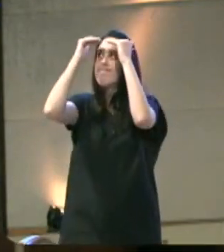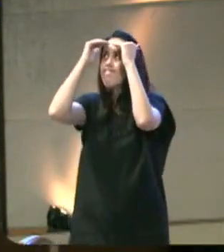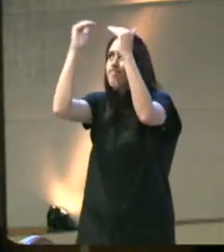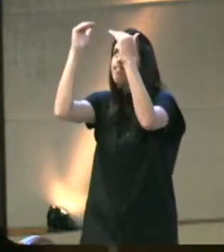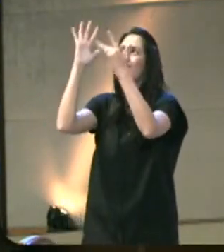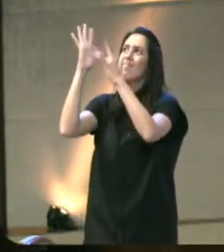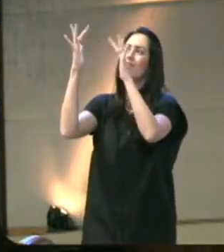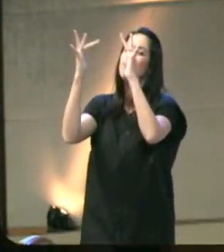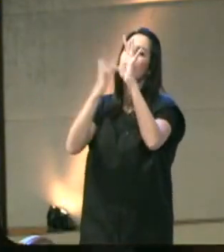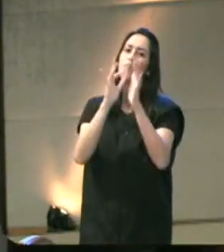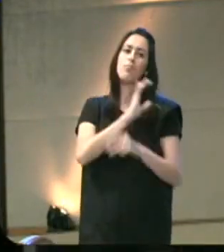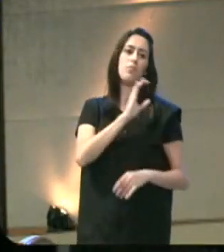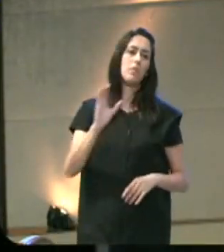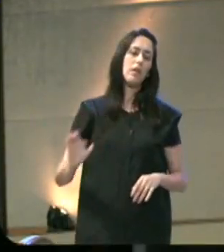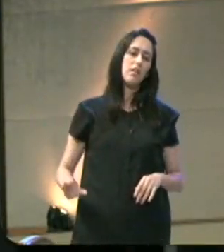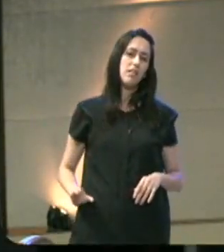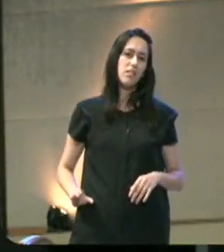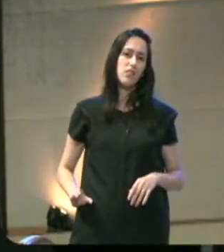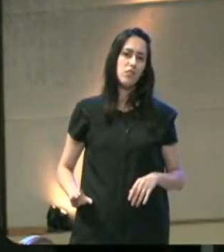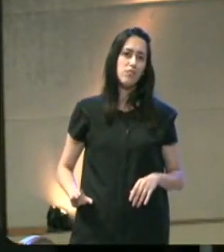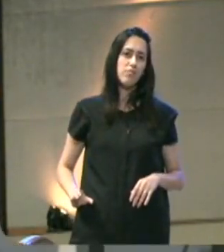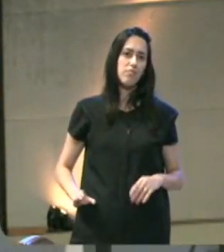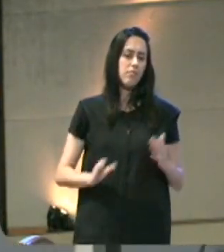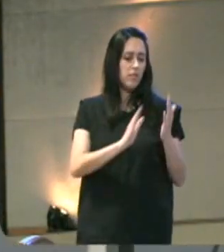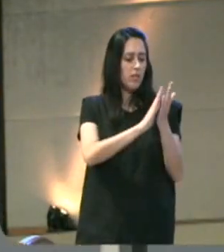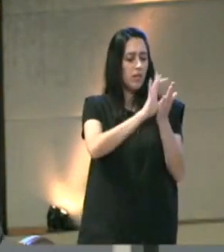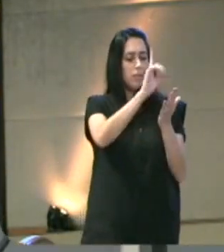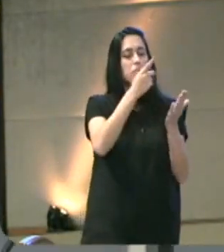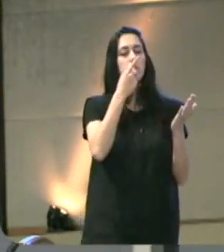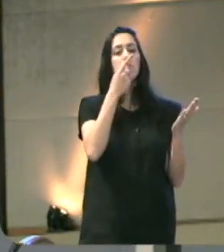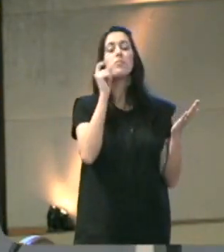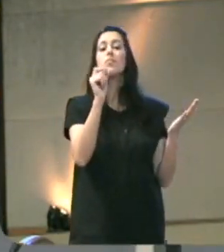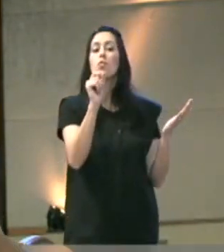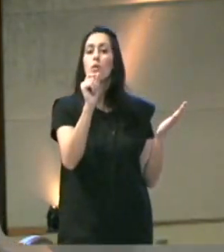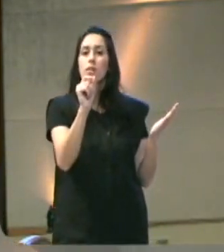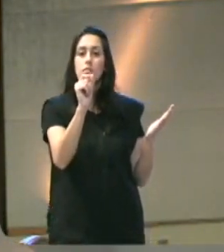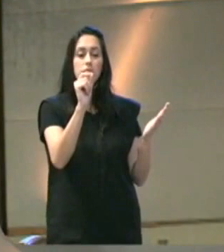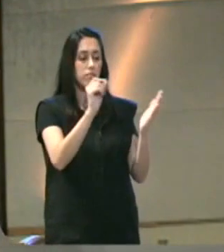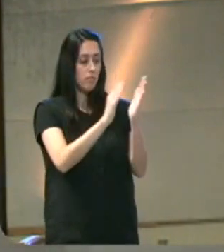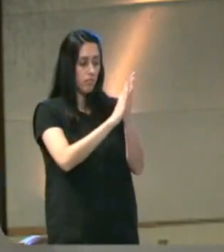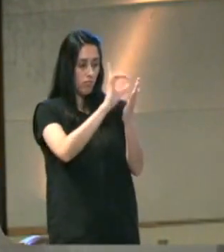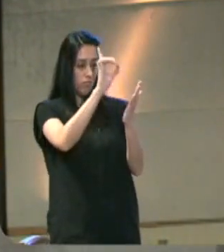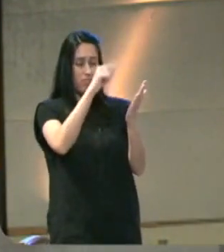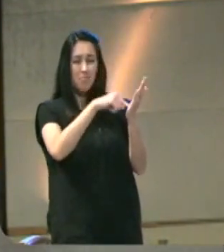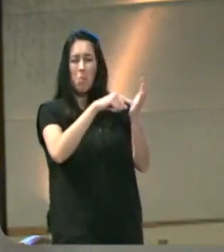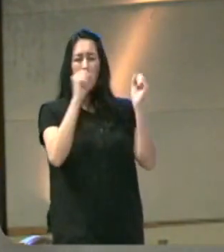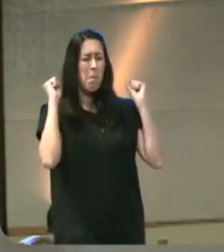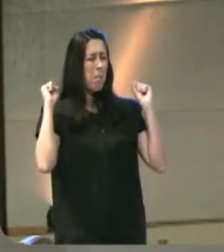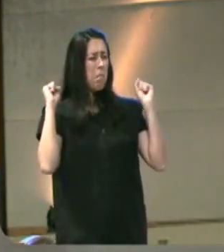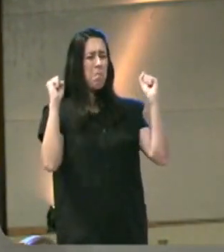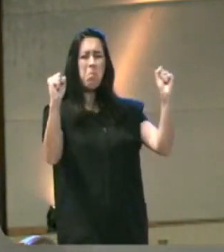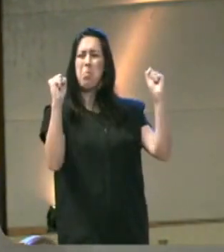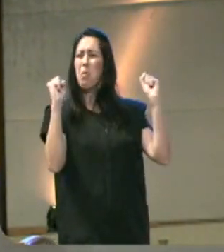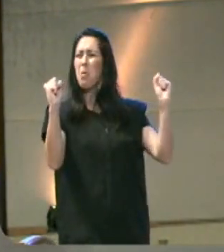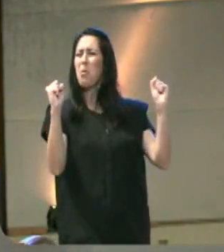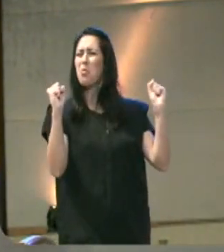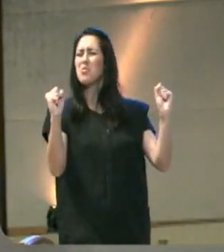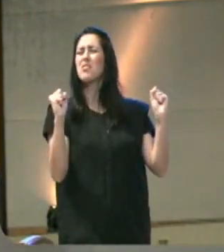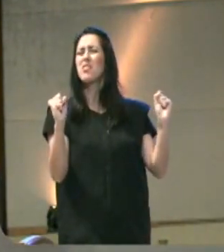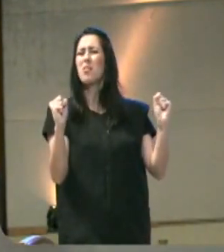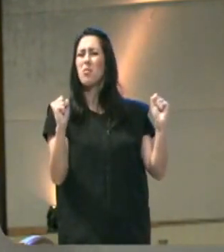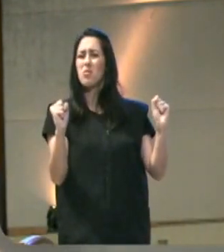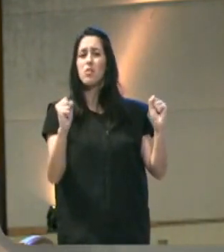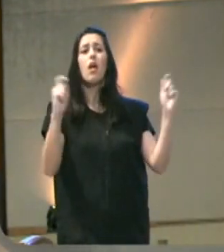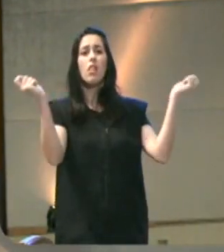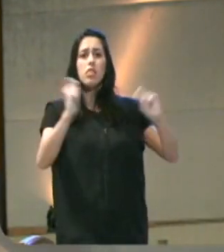o que a Bíblia está dizendo? Aqui ele está dizendo que a palavra de Deus é poderosa, que pode até colocar essa